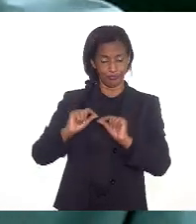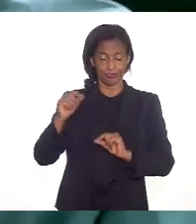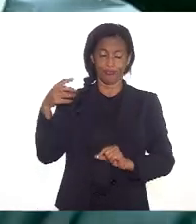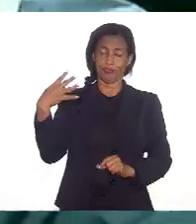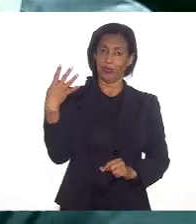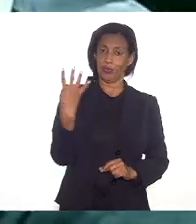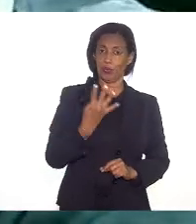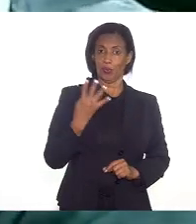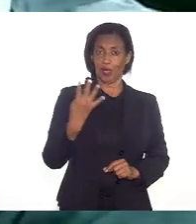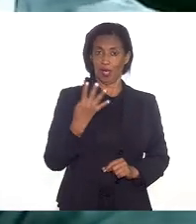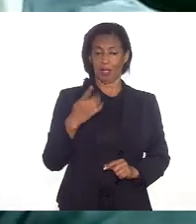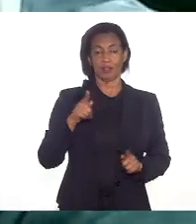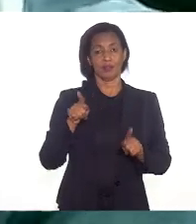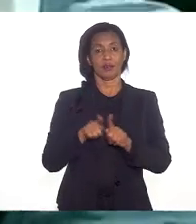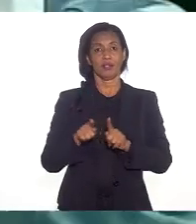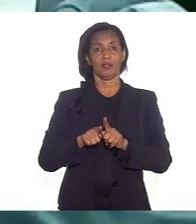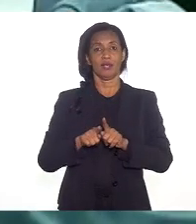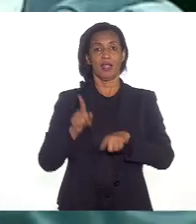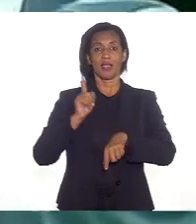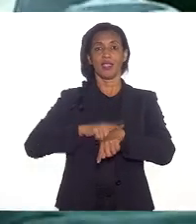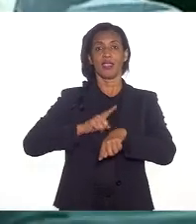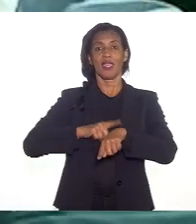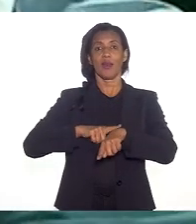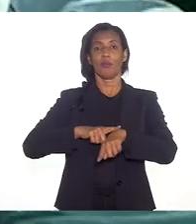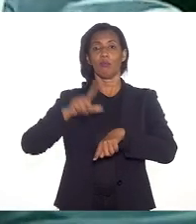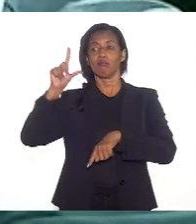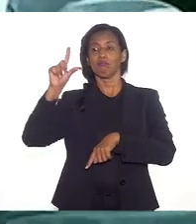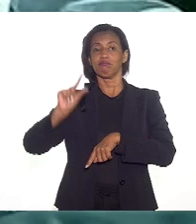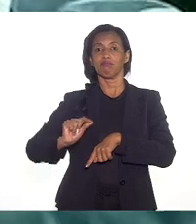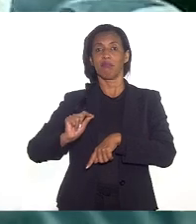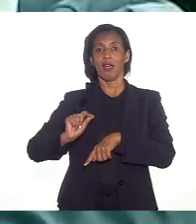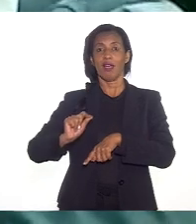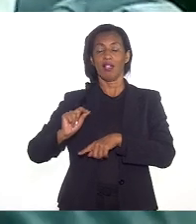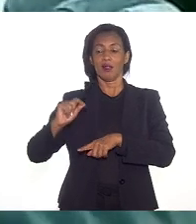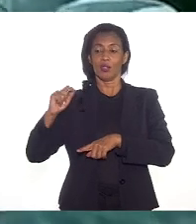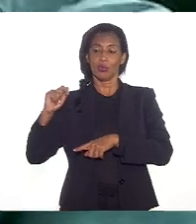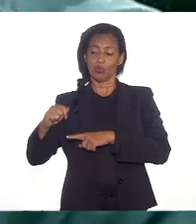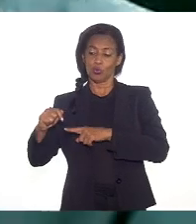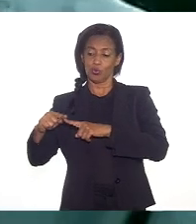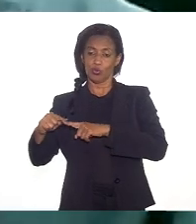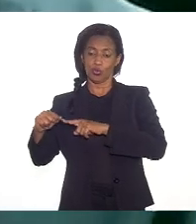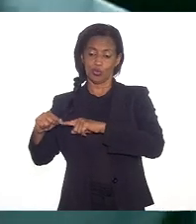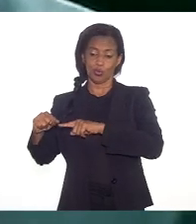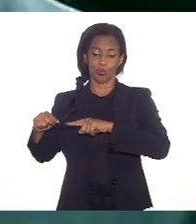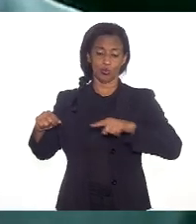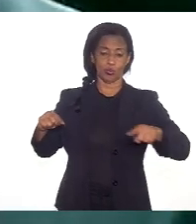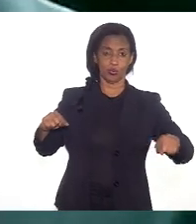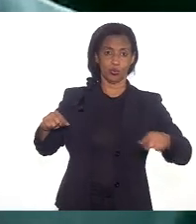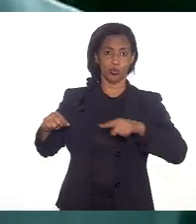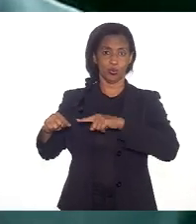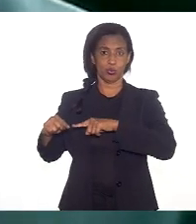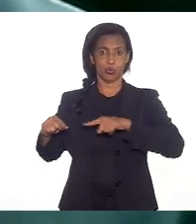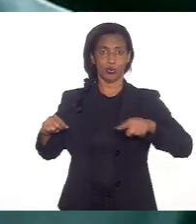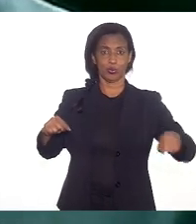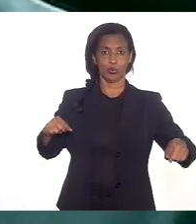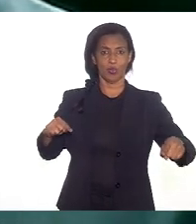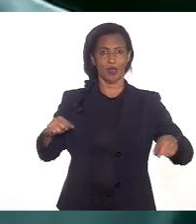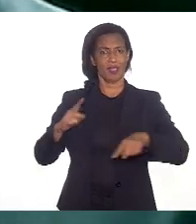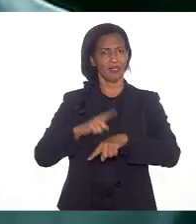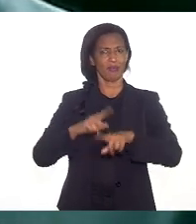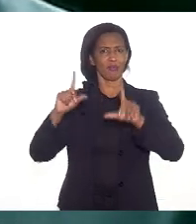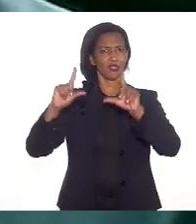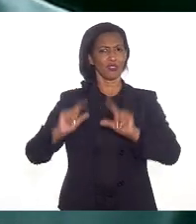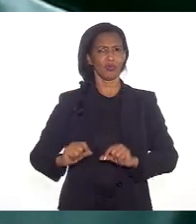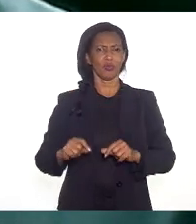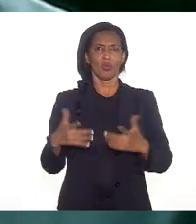ele levará menos tempo nesse deslocamento do que via o sistema aviário. Então, ele já tem